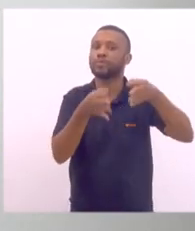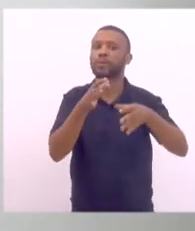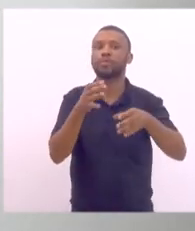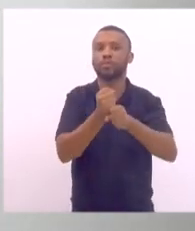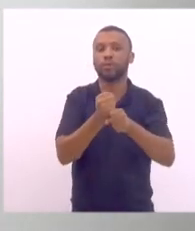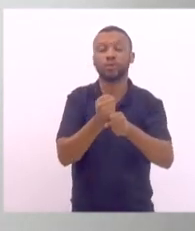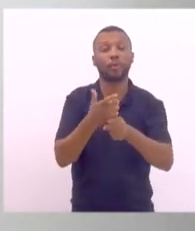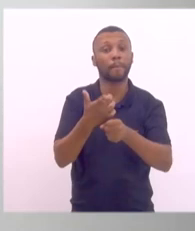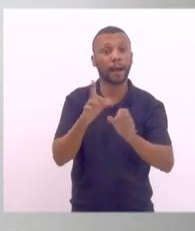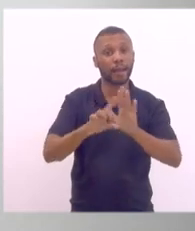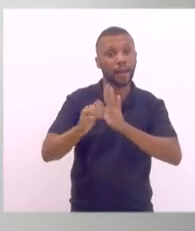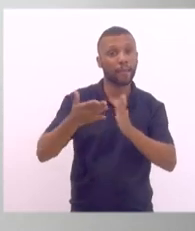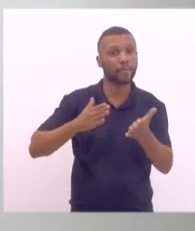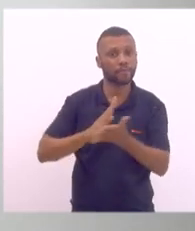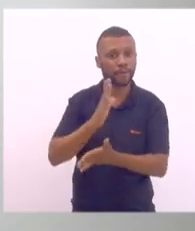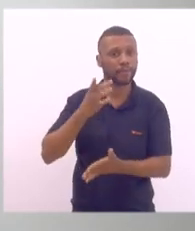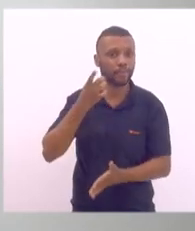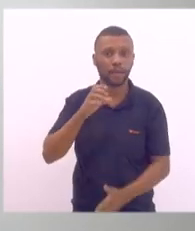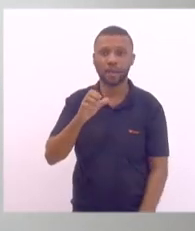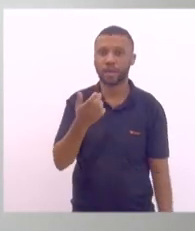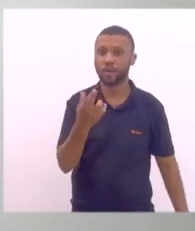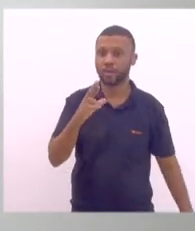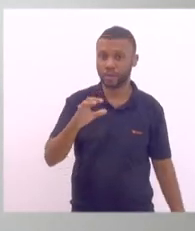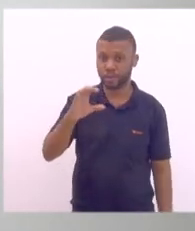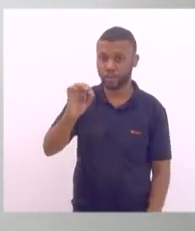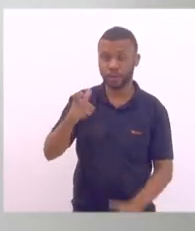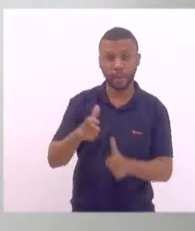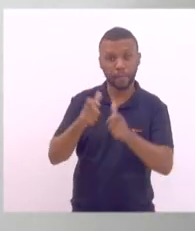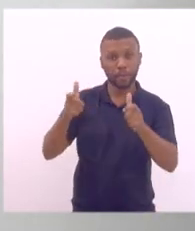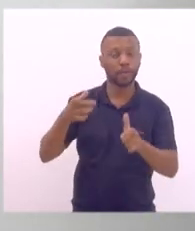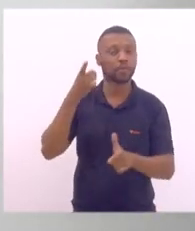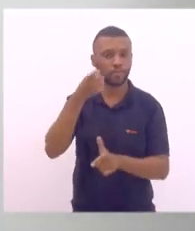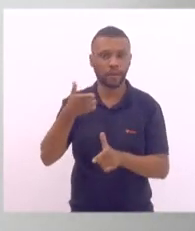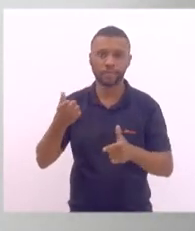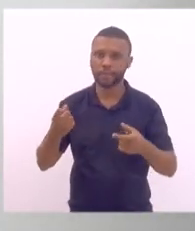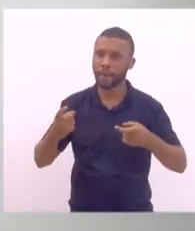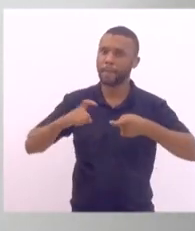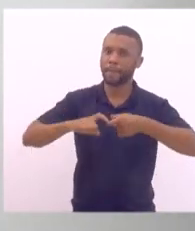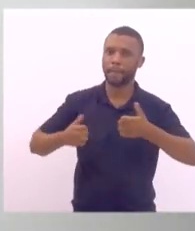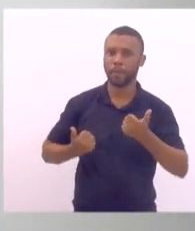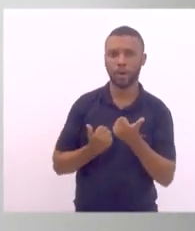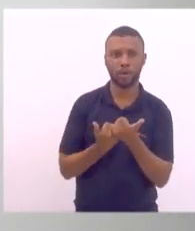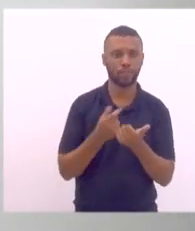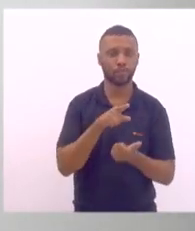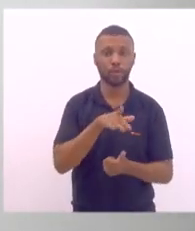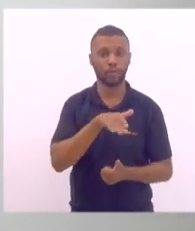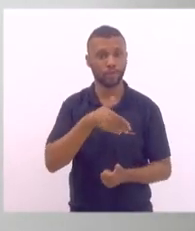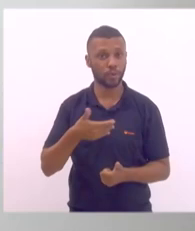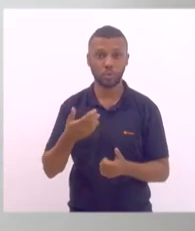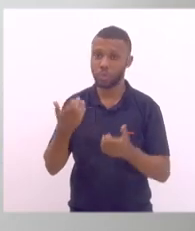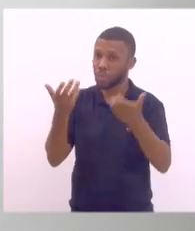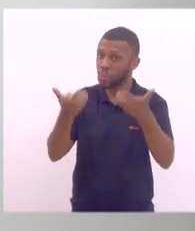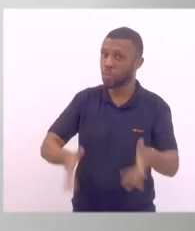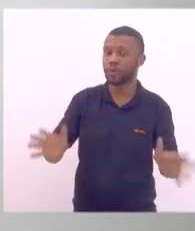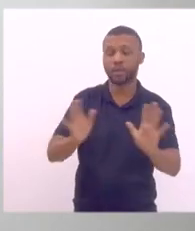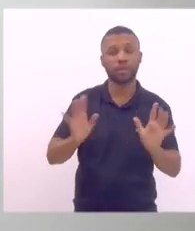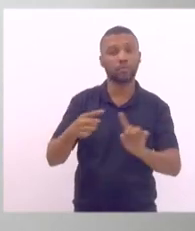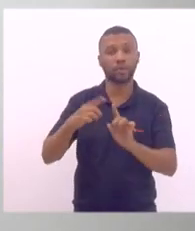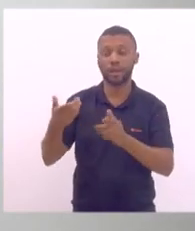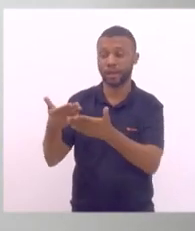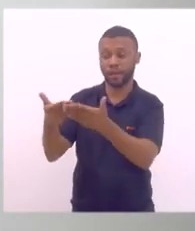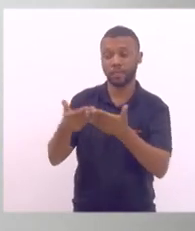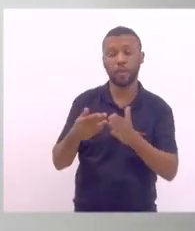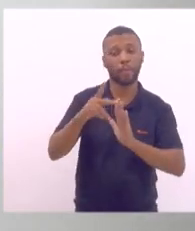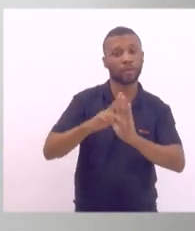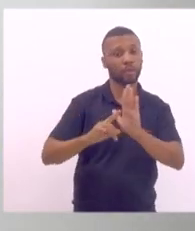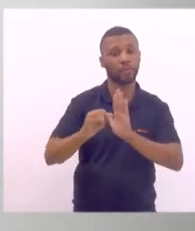deputado Eurico, que teve participação de maioria dos deputados aqui. O governo não fez a regulamentação e encaminhou para a gente um projeto de lei,